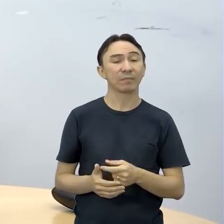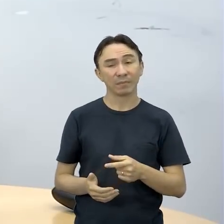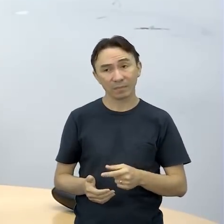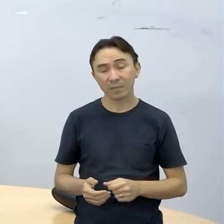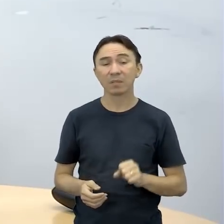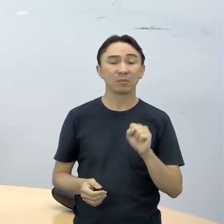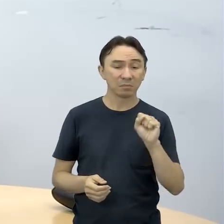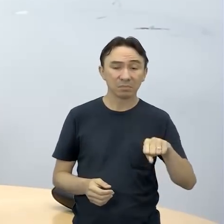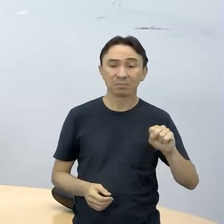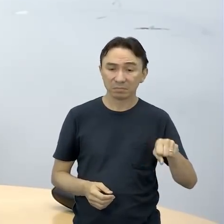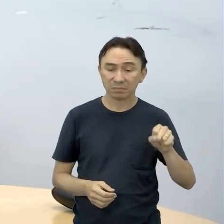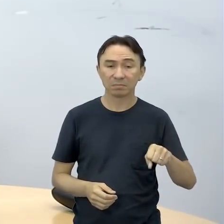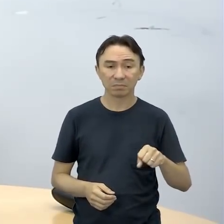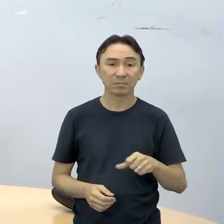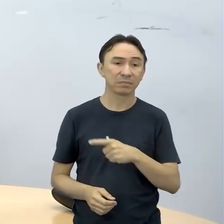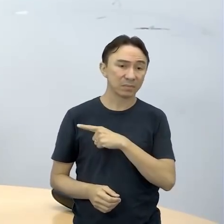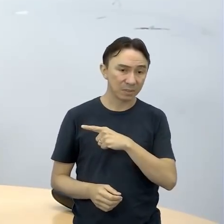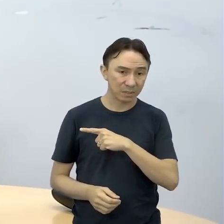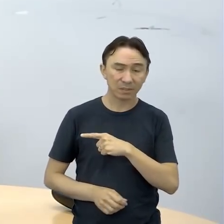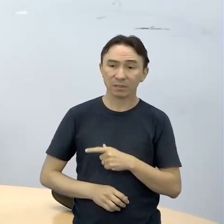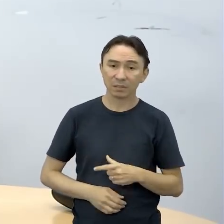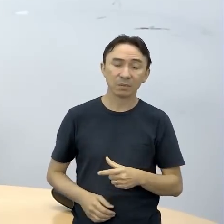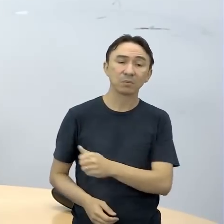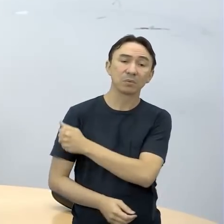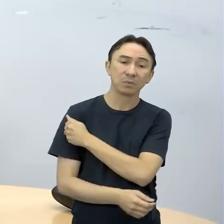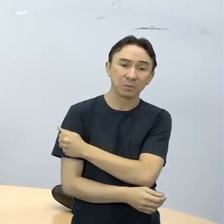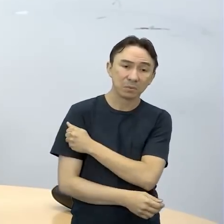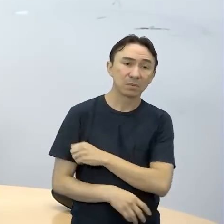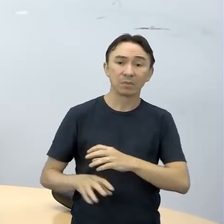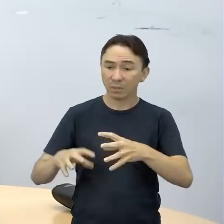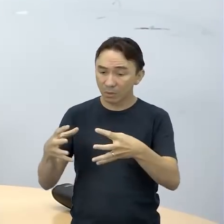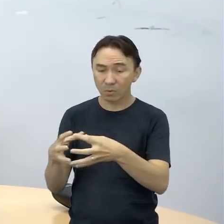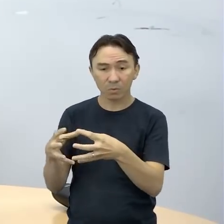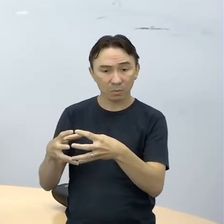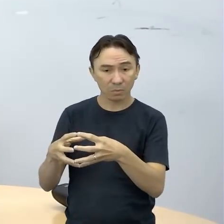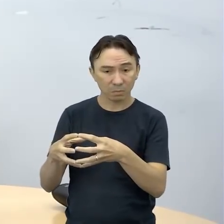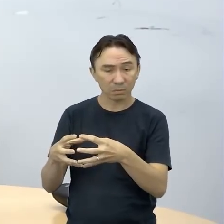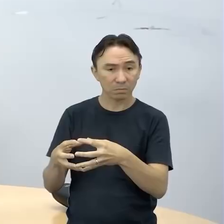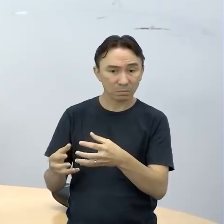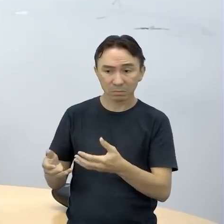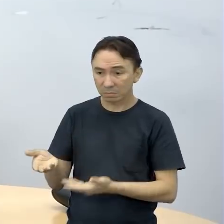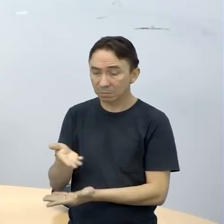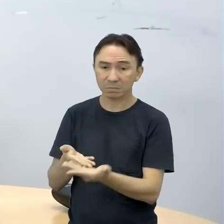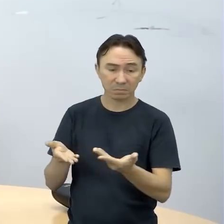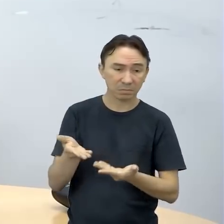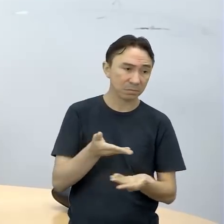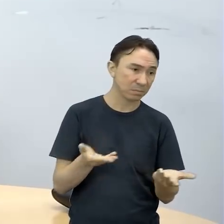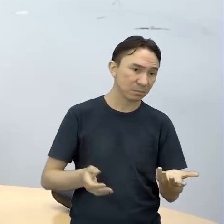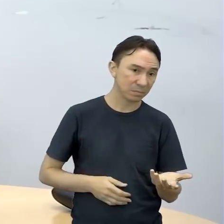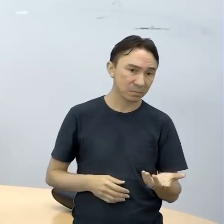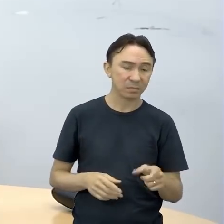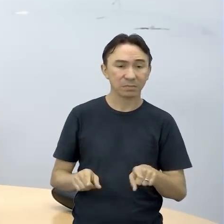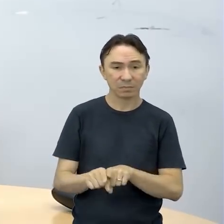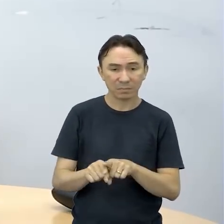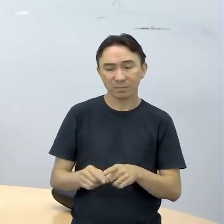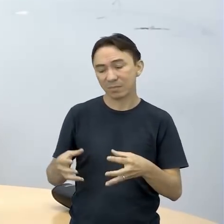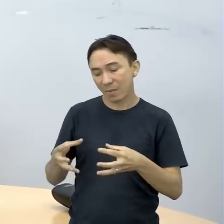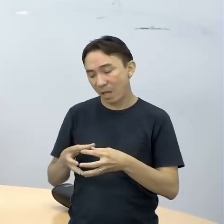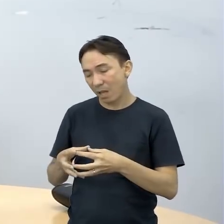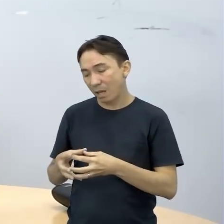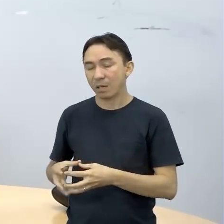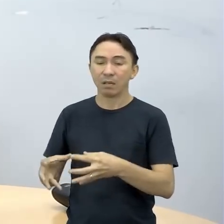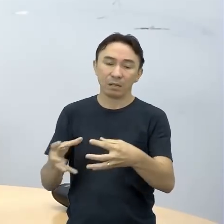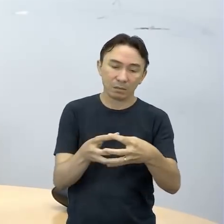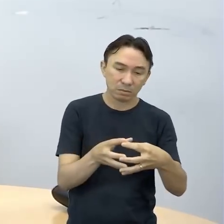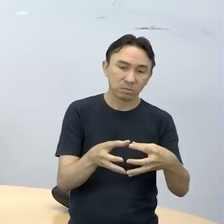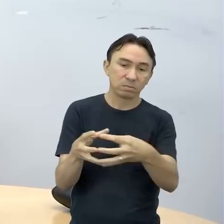estudantes estão trabalhando em grupos. E, às vezes, até com trocas desses grupos, né, para trocar informações, tudo.